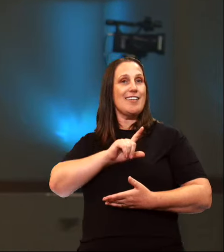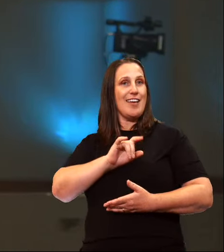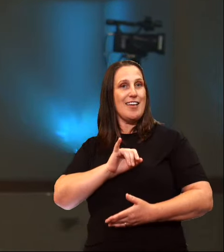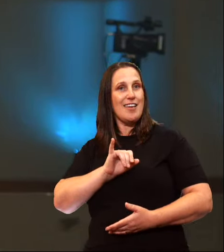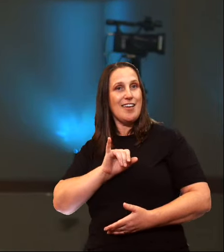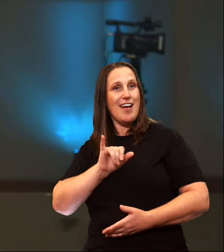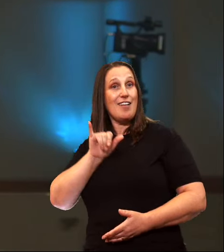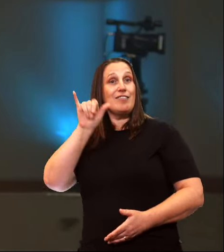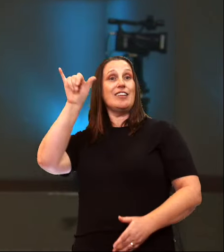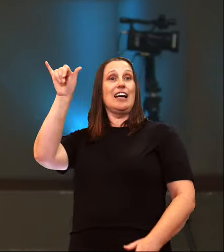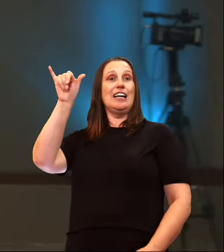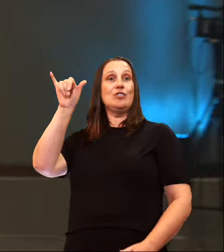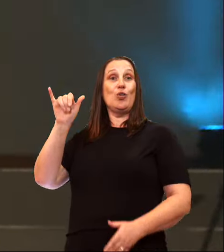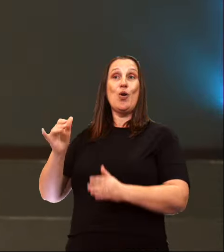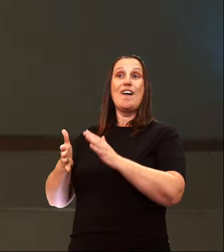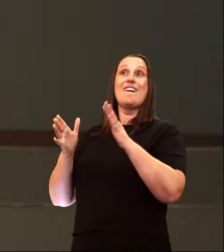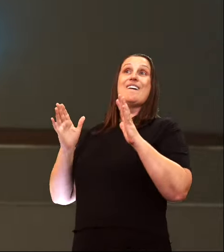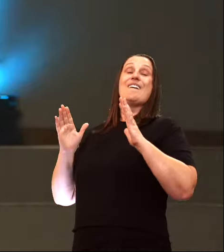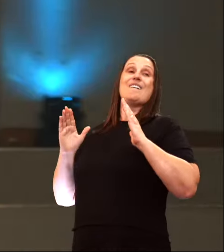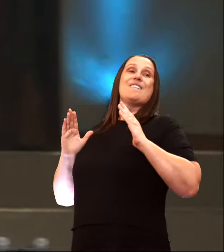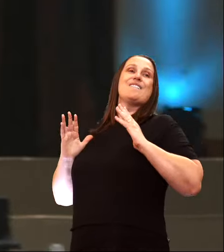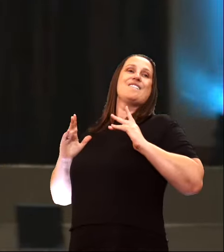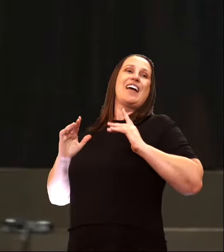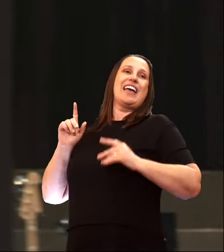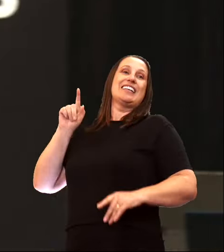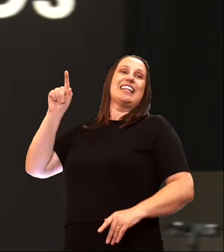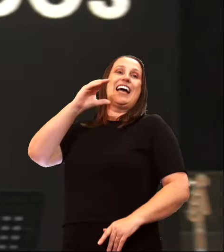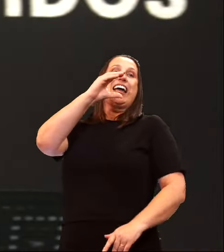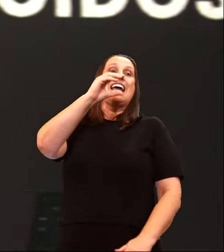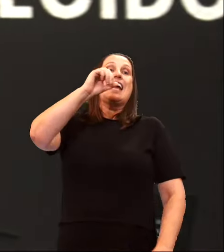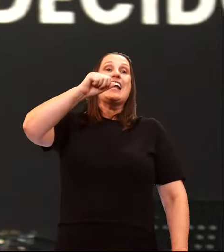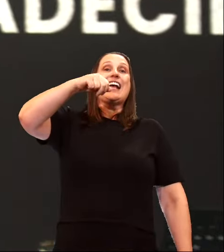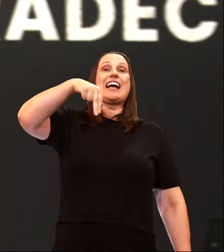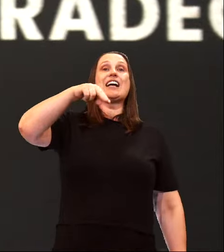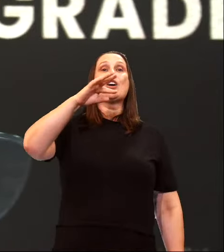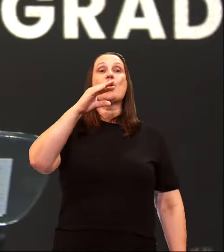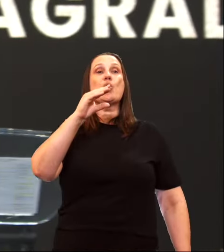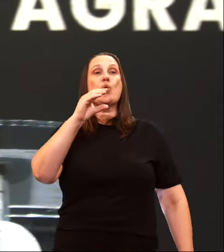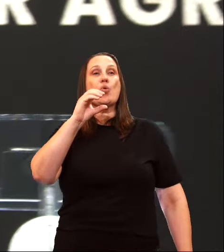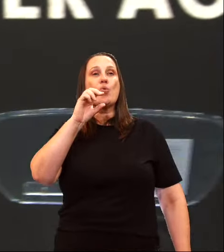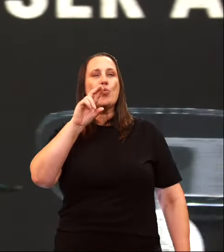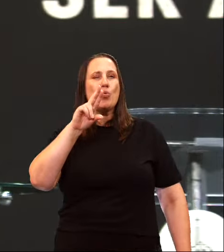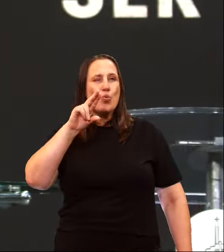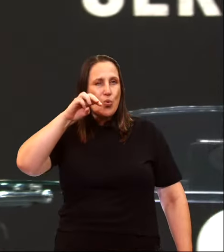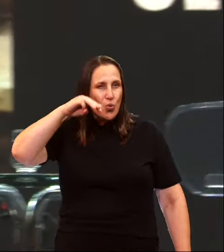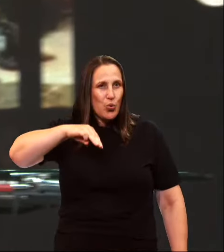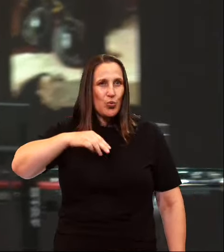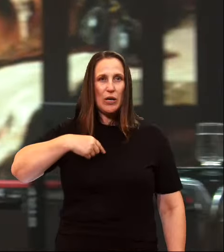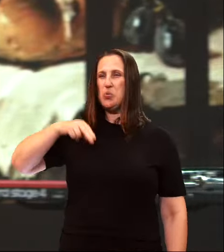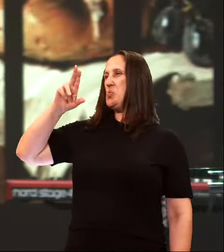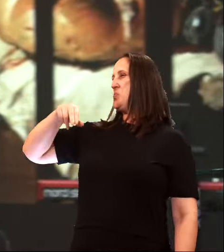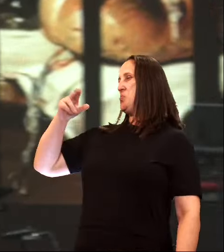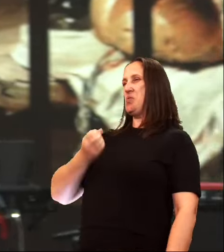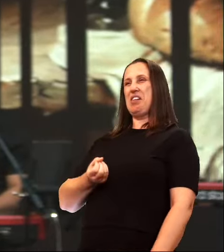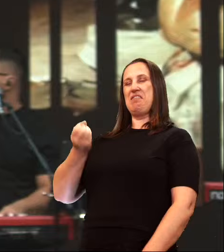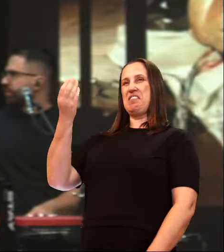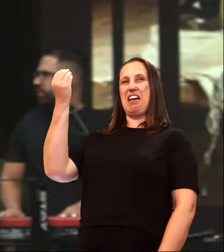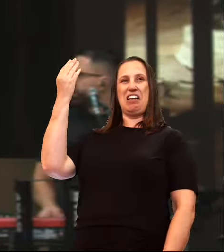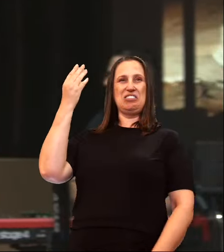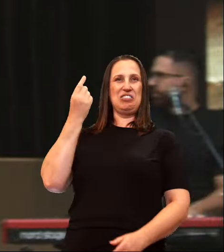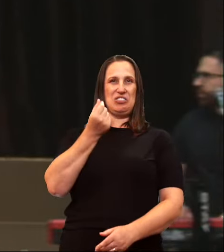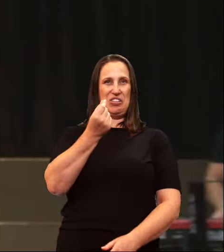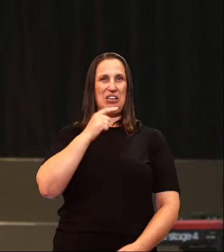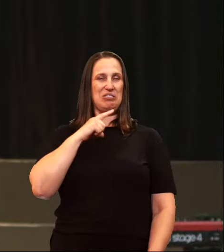de férias e vou para Cancún. Olha que maravilha. Eu nunca ia ter dinheiro para pagar uma viagem